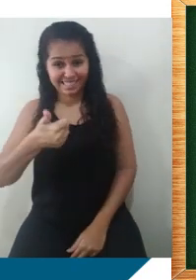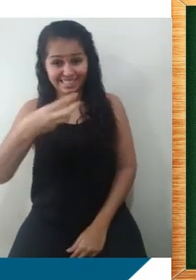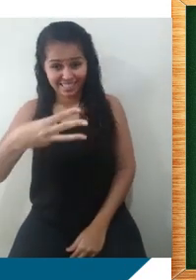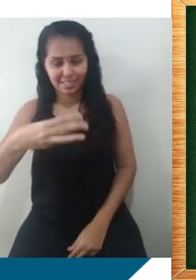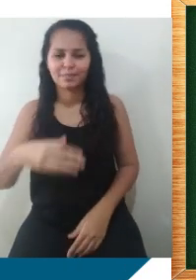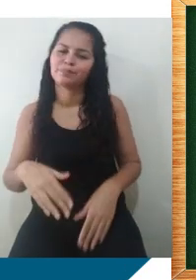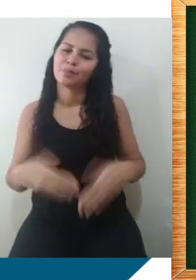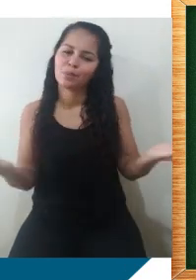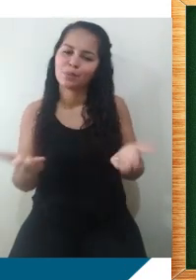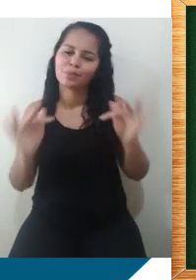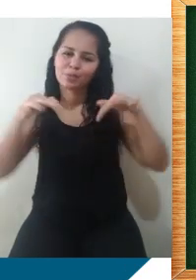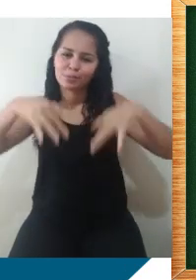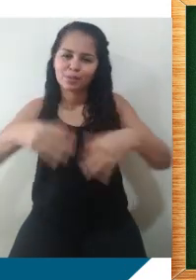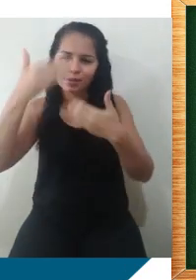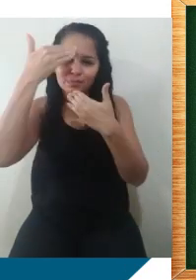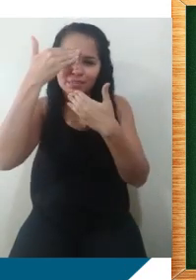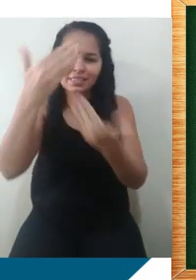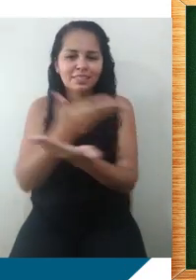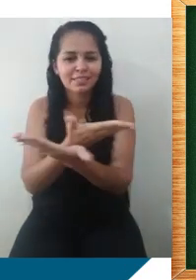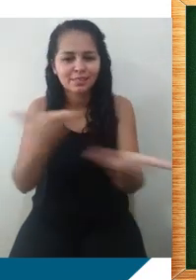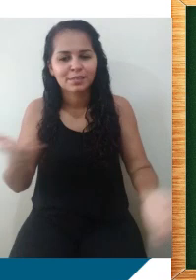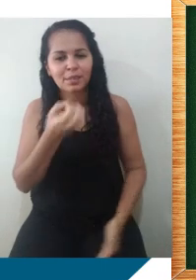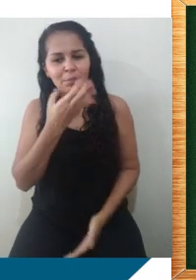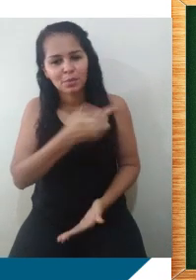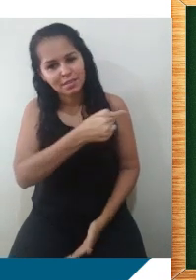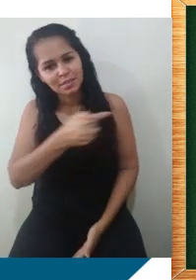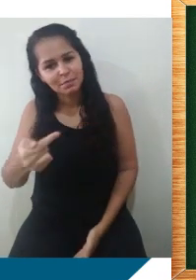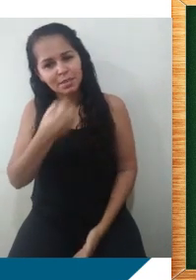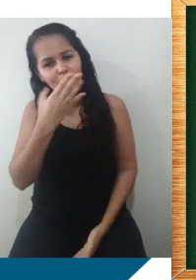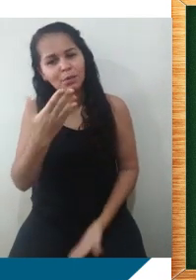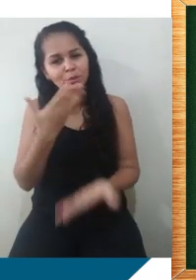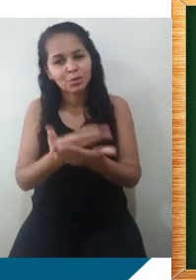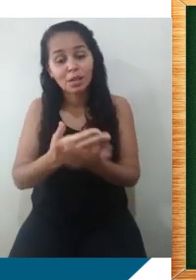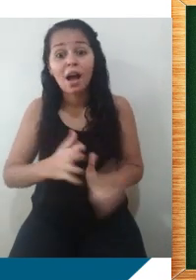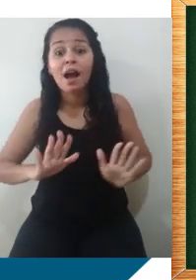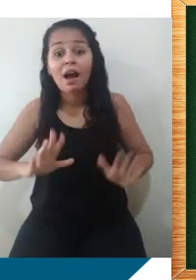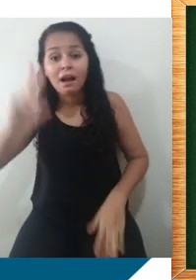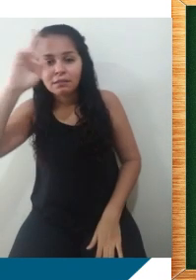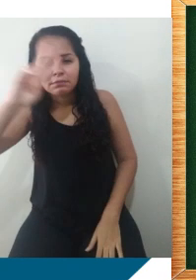Lembrando que no final deste vídeo tem uma questão desafio do vestibular UERJ.